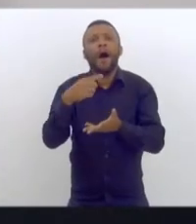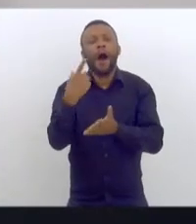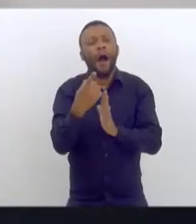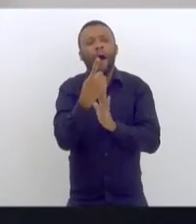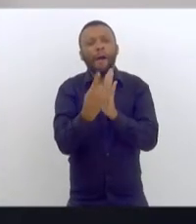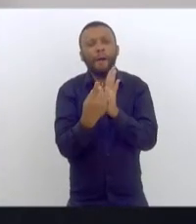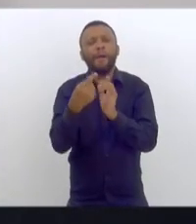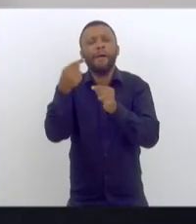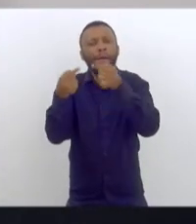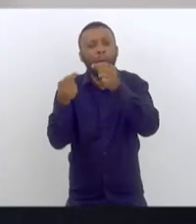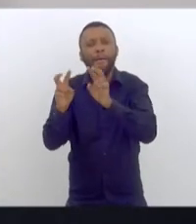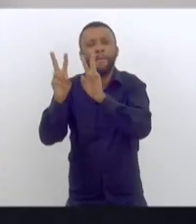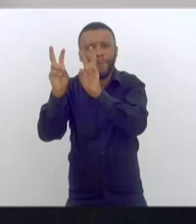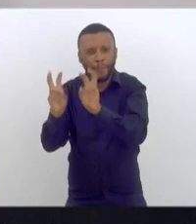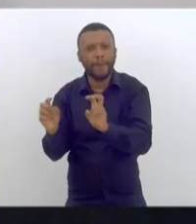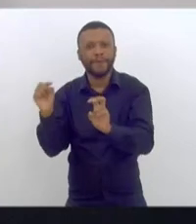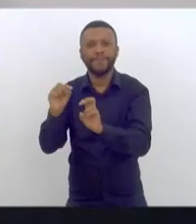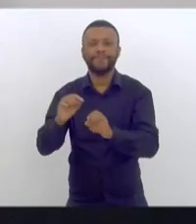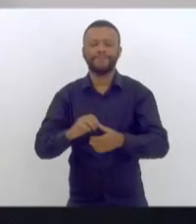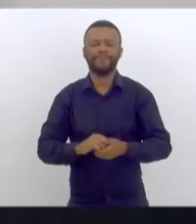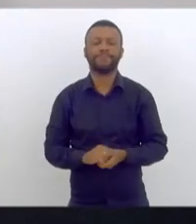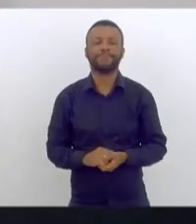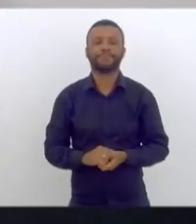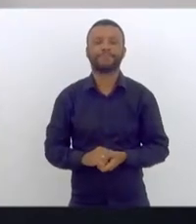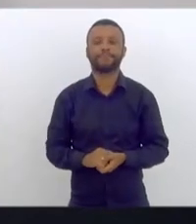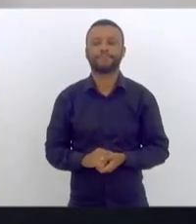essa questão a discussão